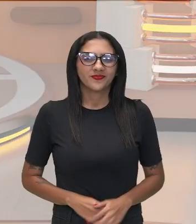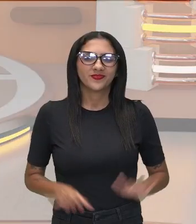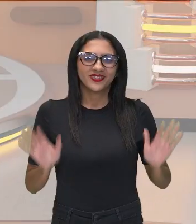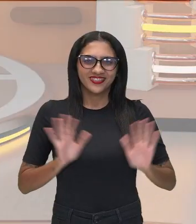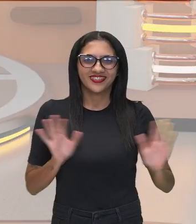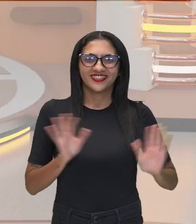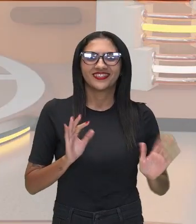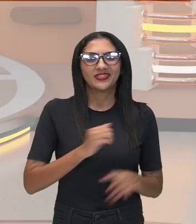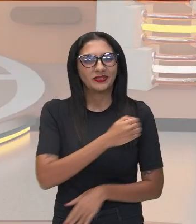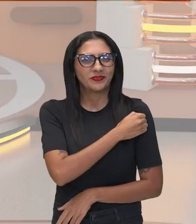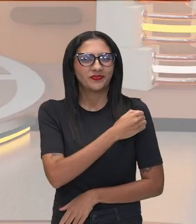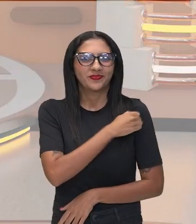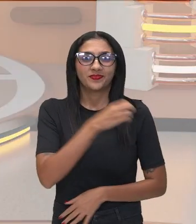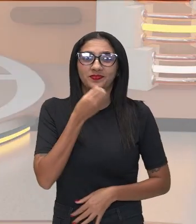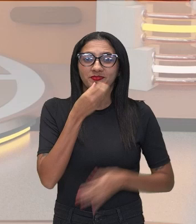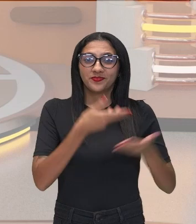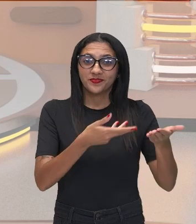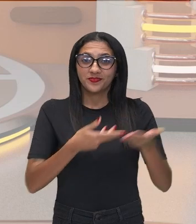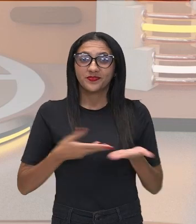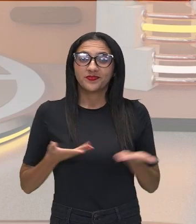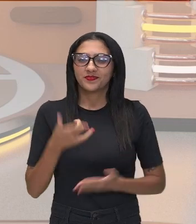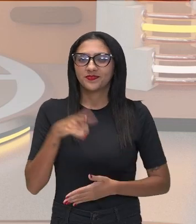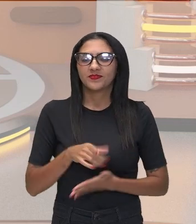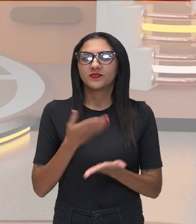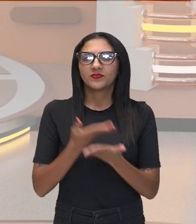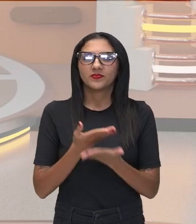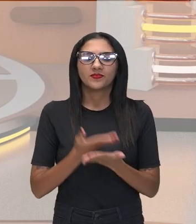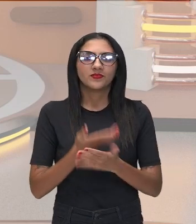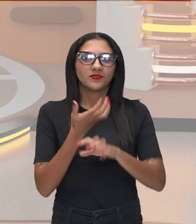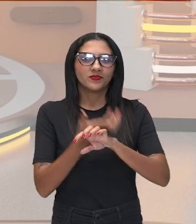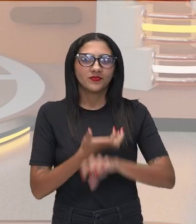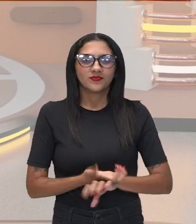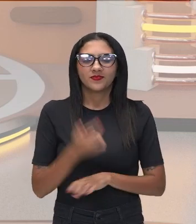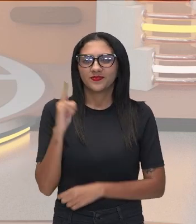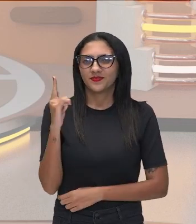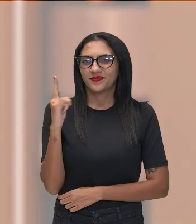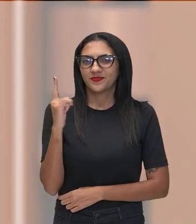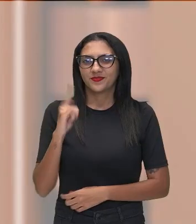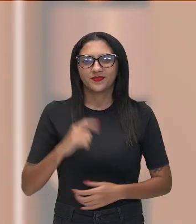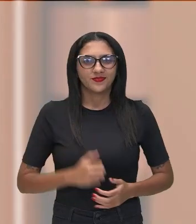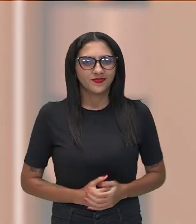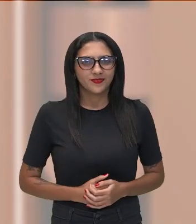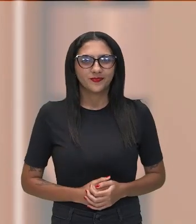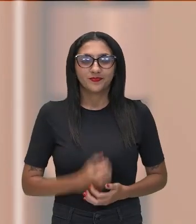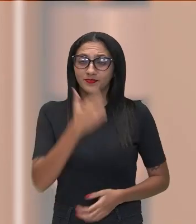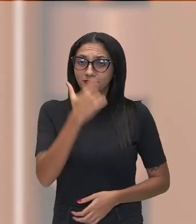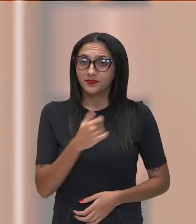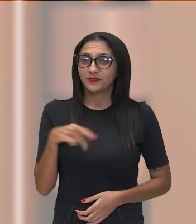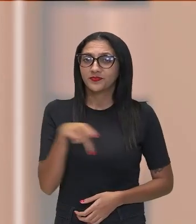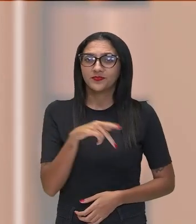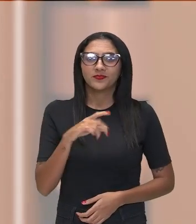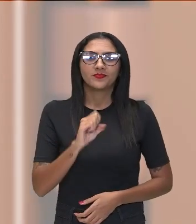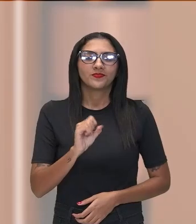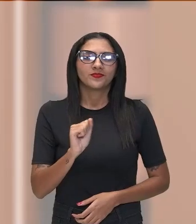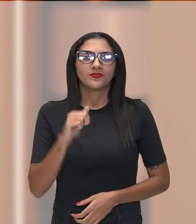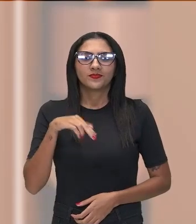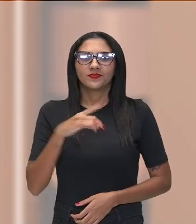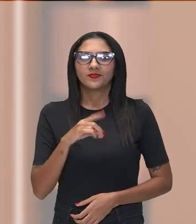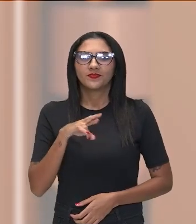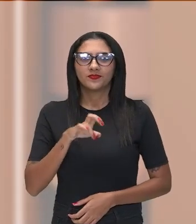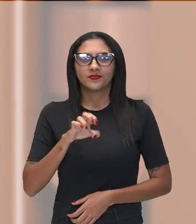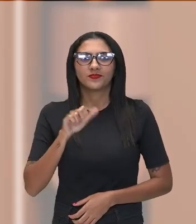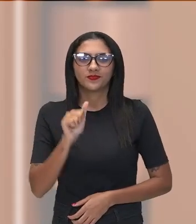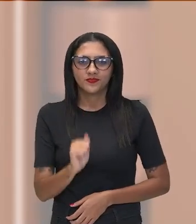Olá a todos vocês, sejam bem-vindos a mais uma aula do nosso componente de Geografia. Eu sou a professora Sandréia